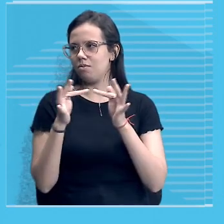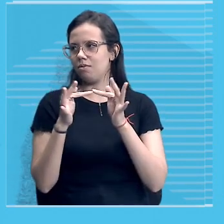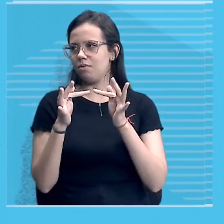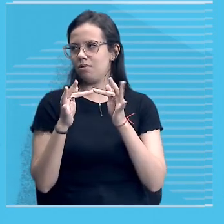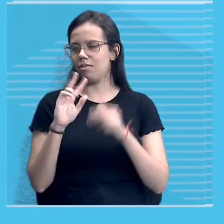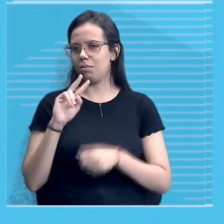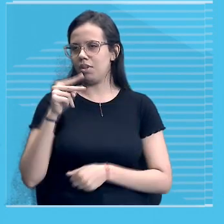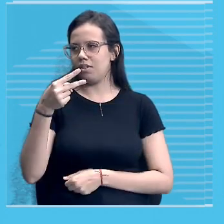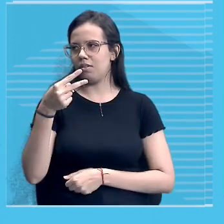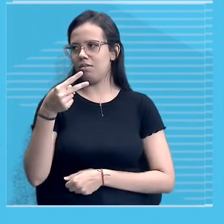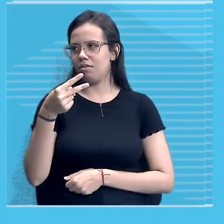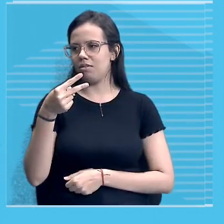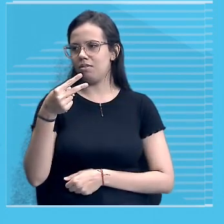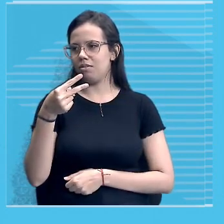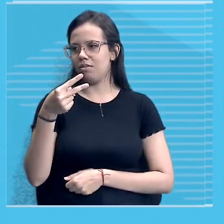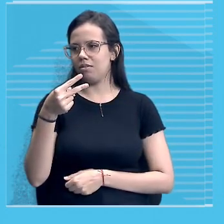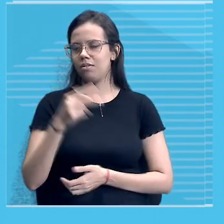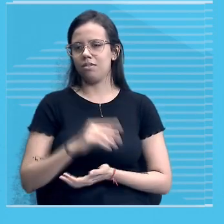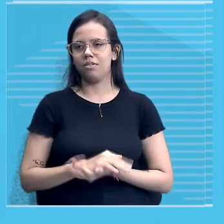em